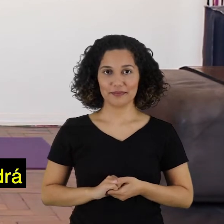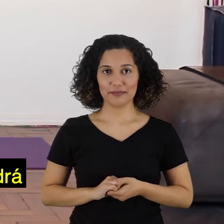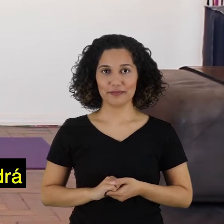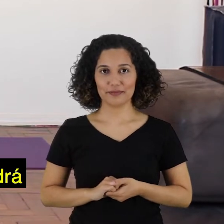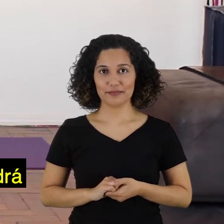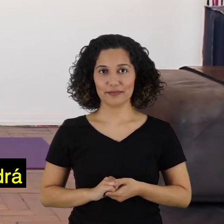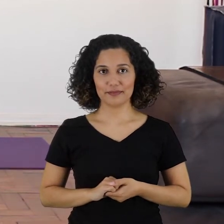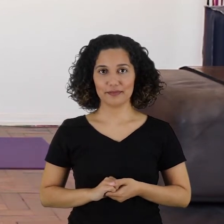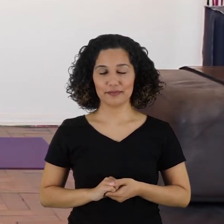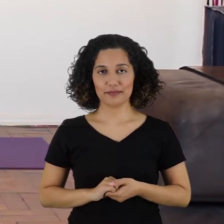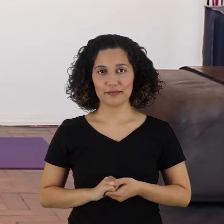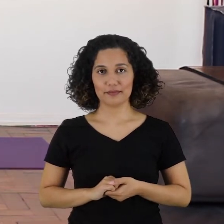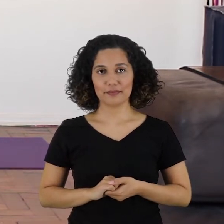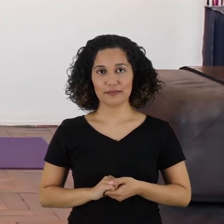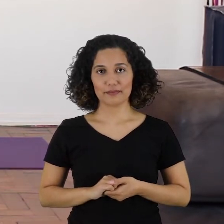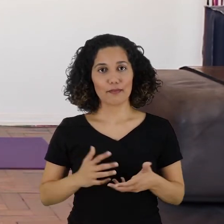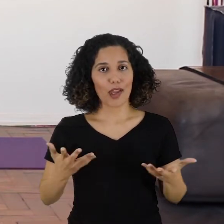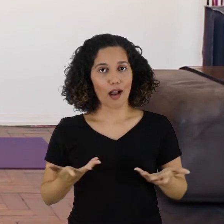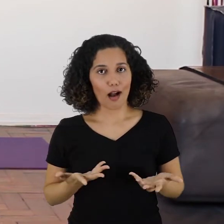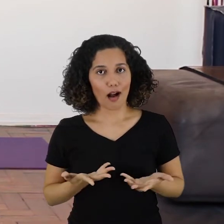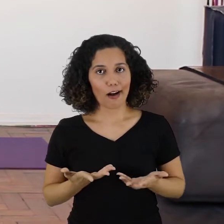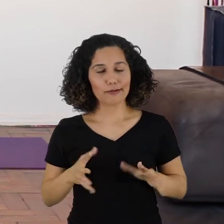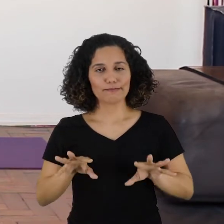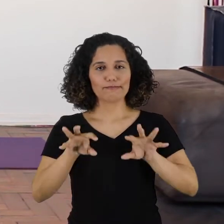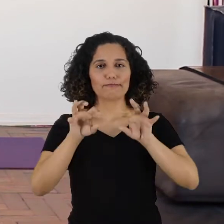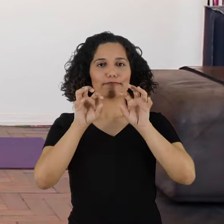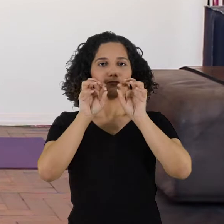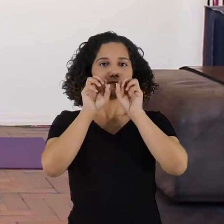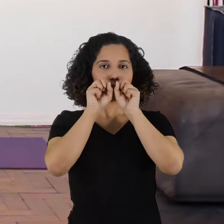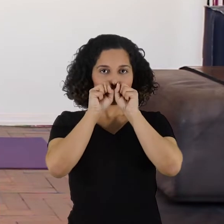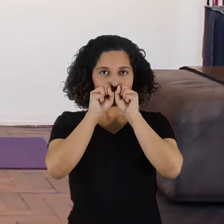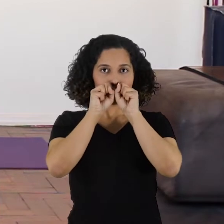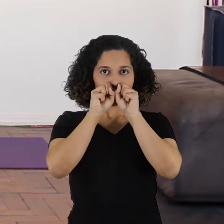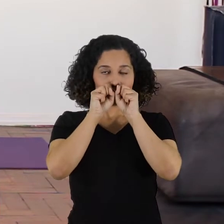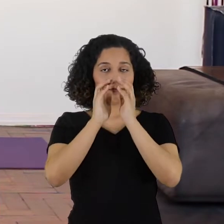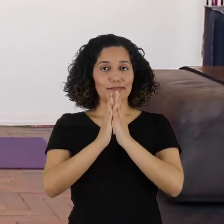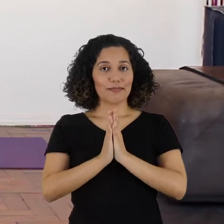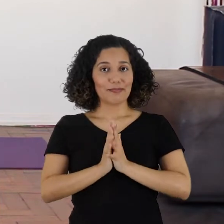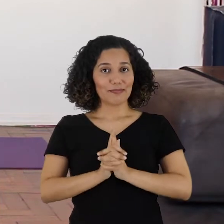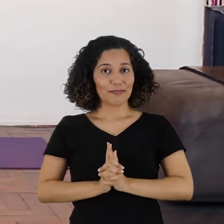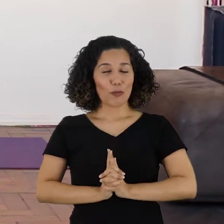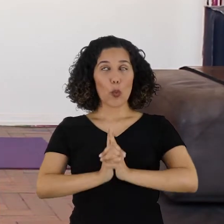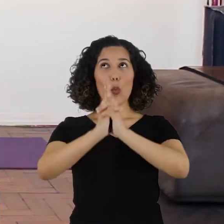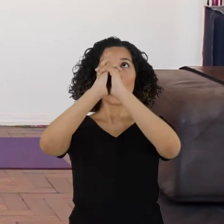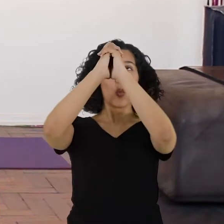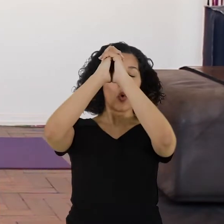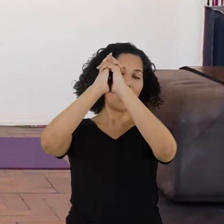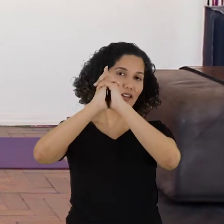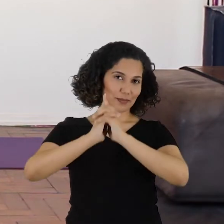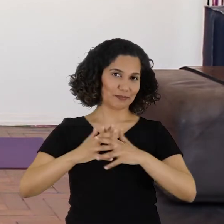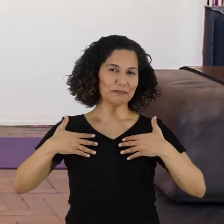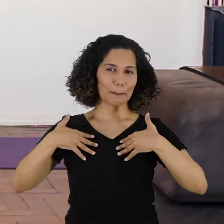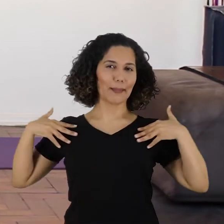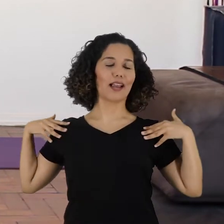frente do peito. E aí, a gente vai inspirar e levar as mãos em Kali Mudra lá pra